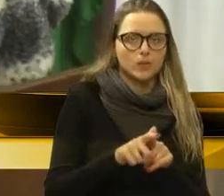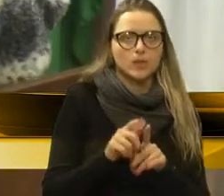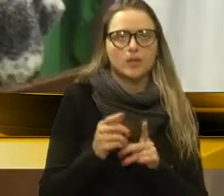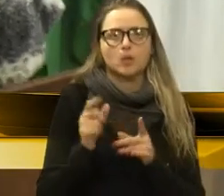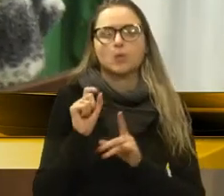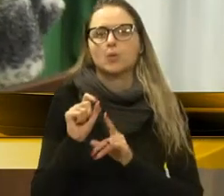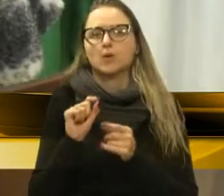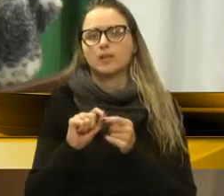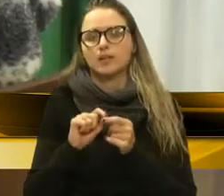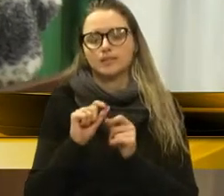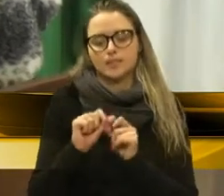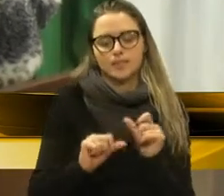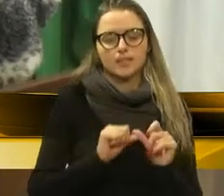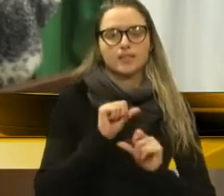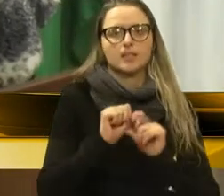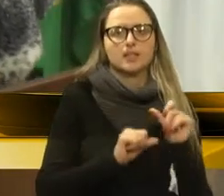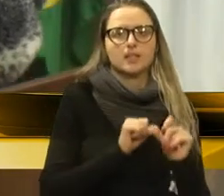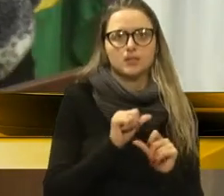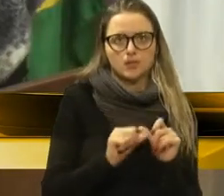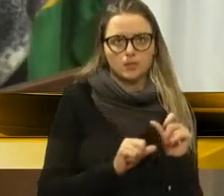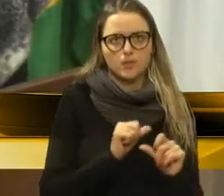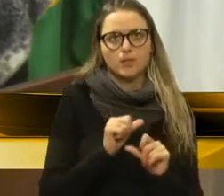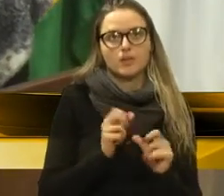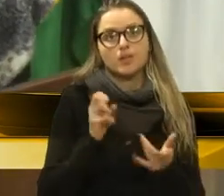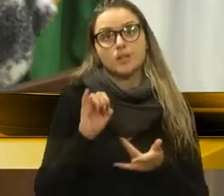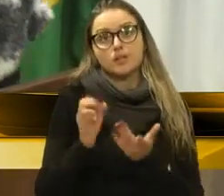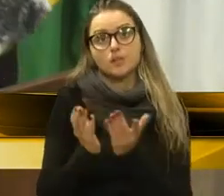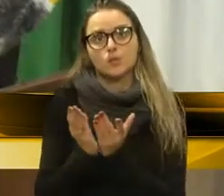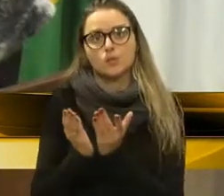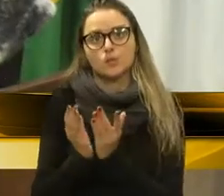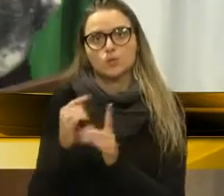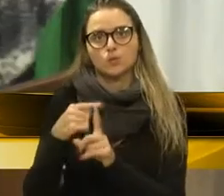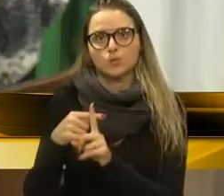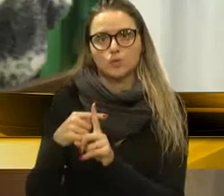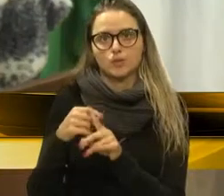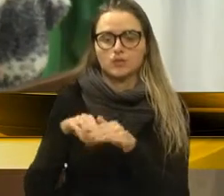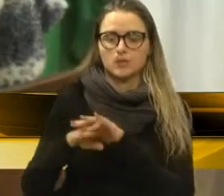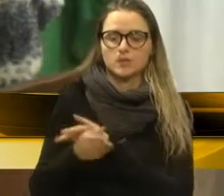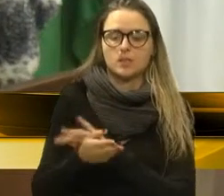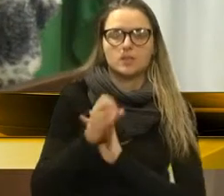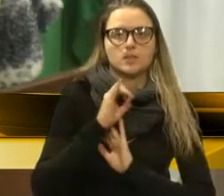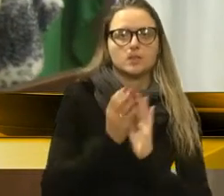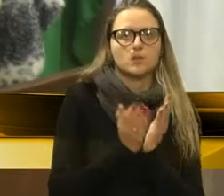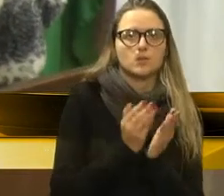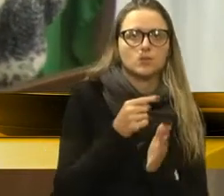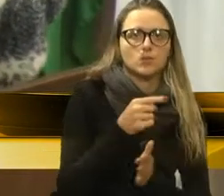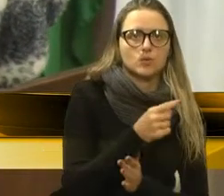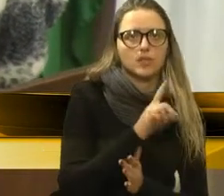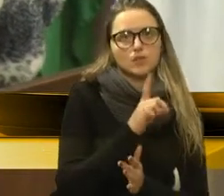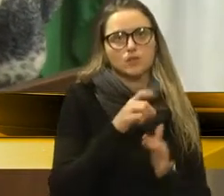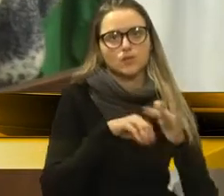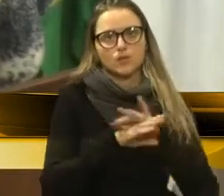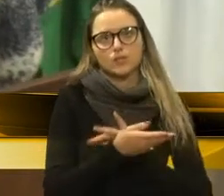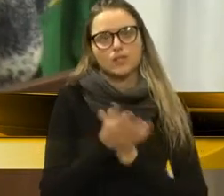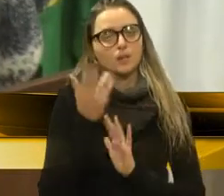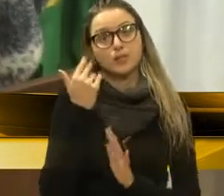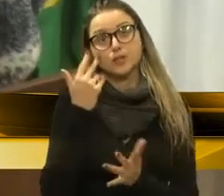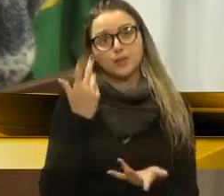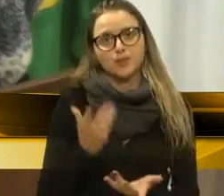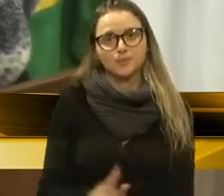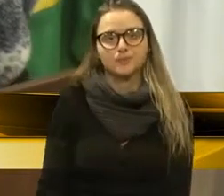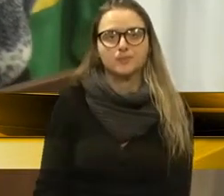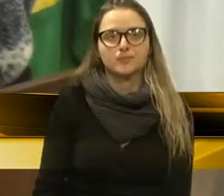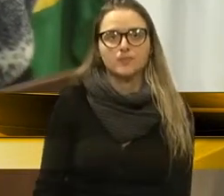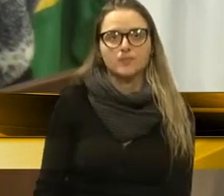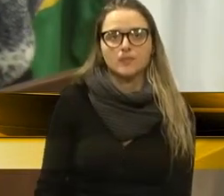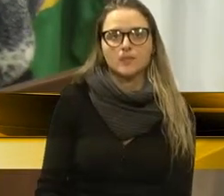aluguel, e transformar isso num... Se o estudo for positivo, se implanta, senão, não, né? Naturalmente é assim.